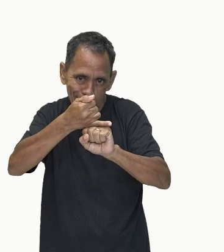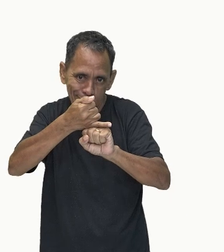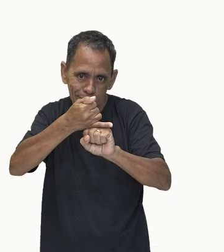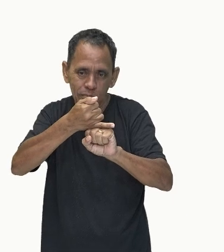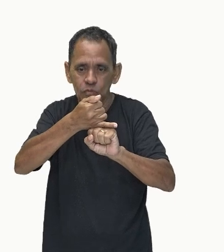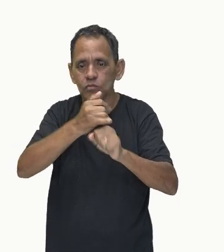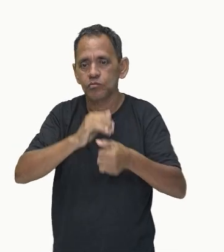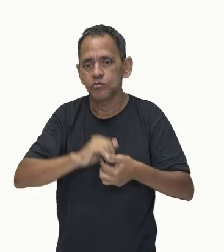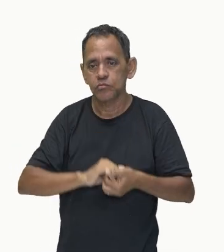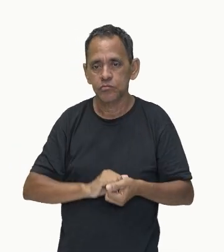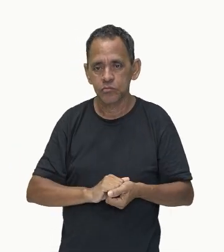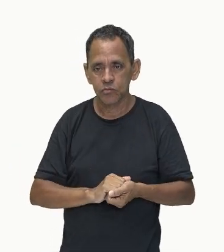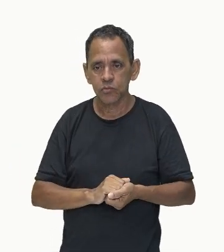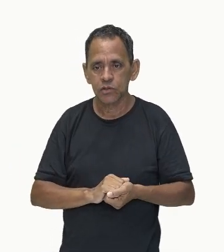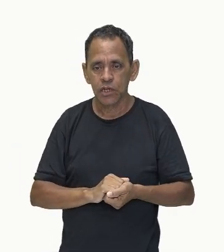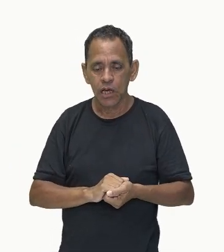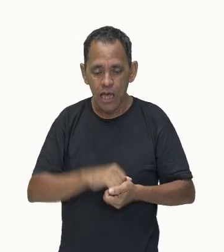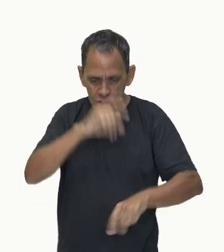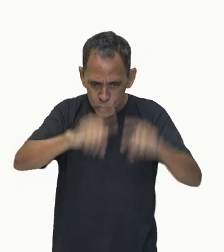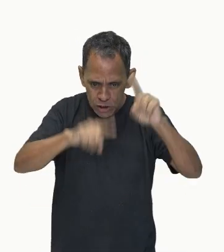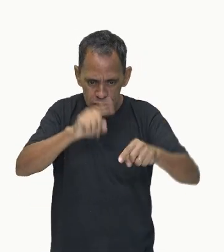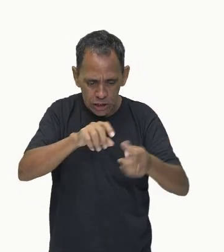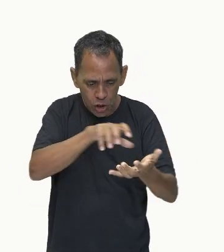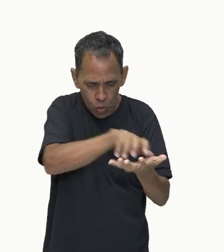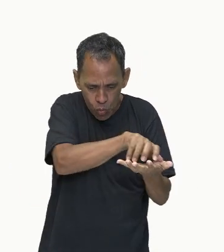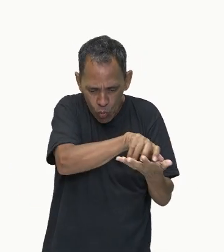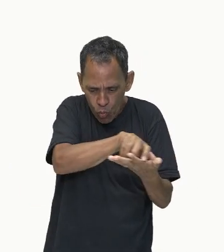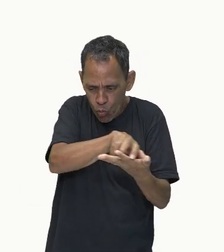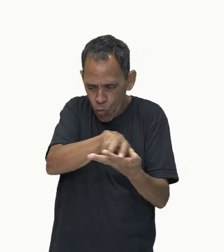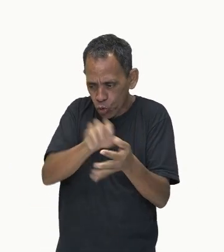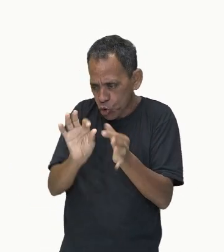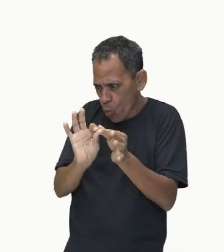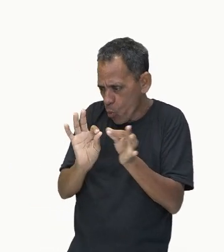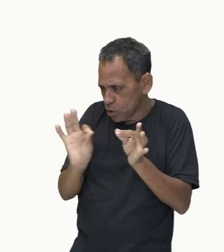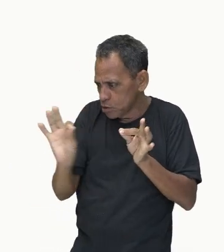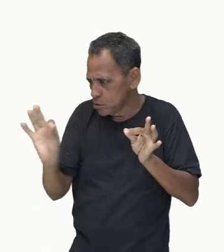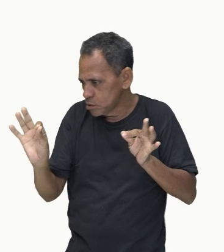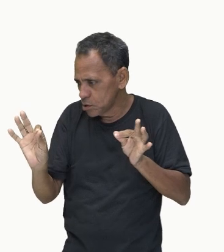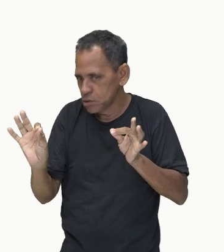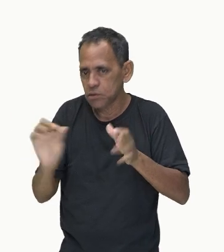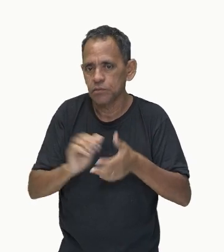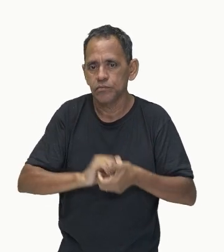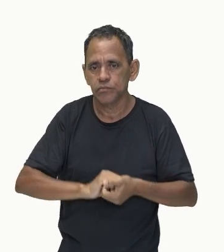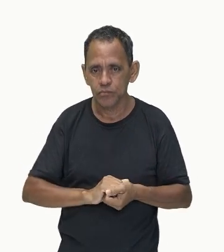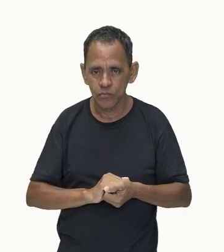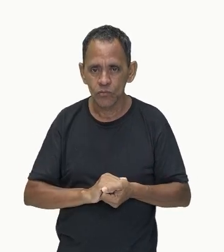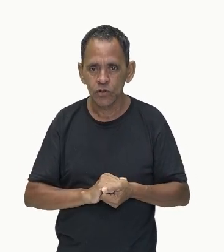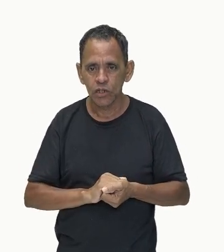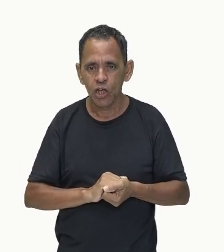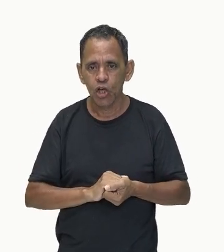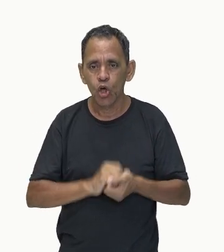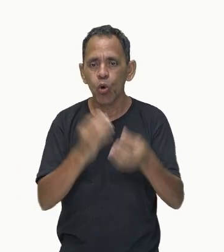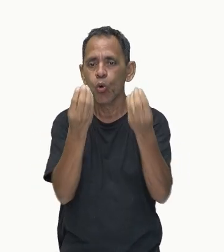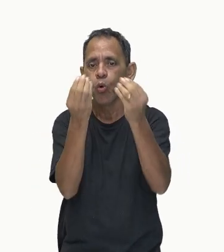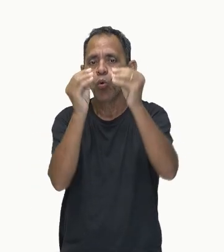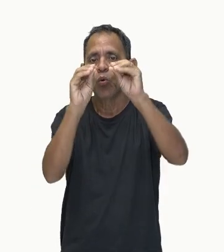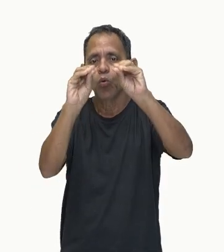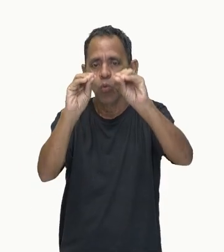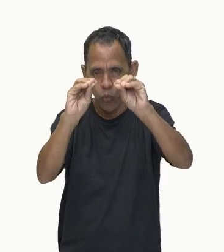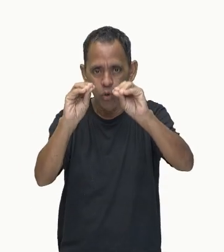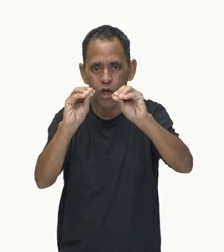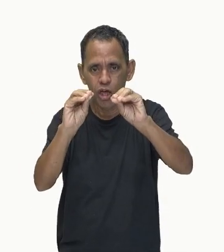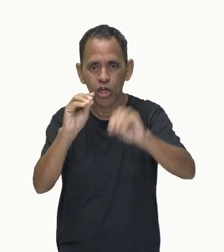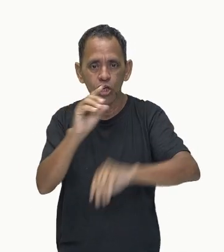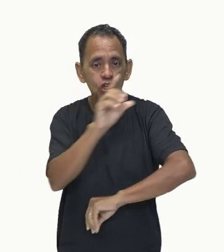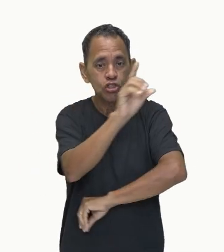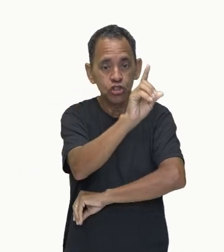se desloca de uma certa distância. Nesse caso aqui do nosso desenho, essa distância que eu coloquei aqui foi uma distância de 5